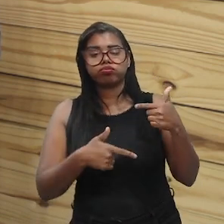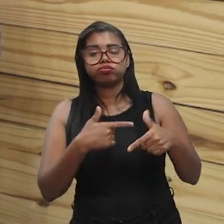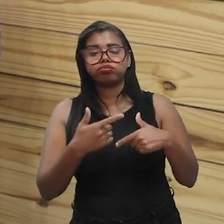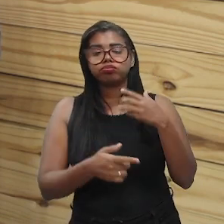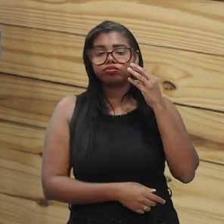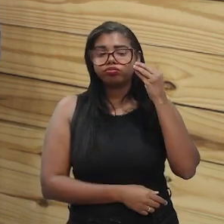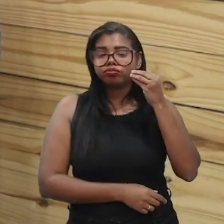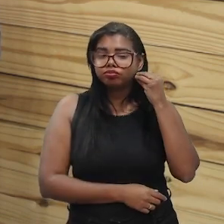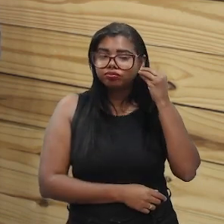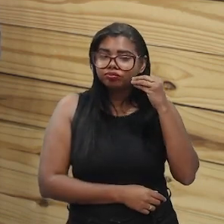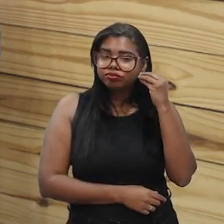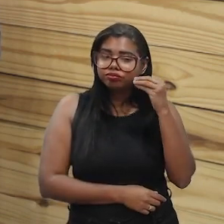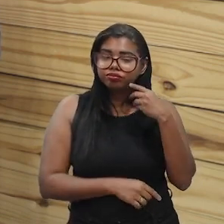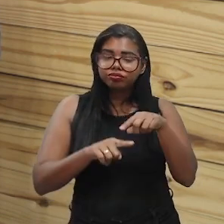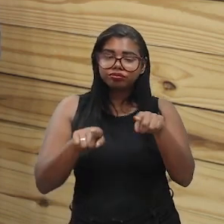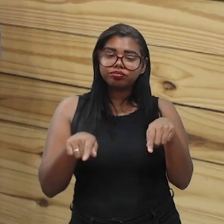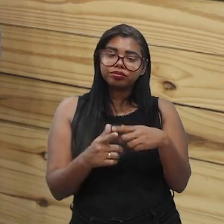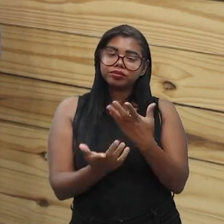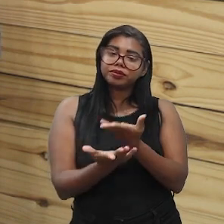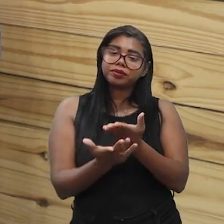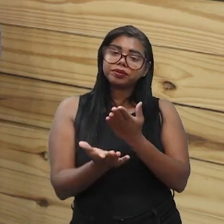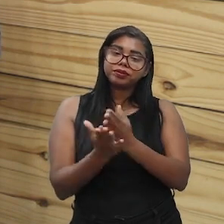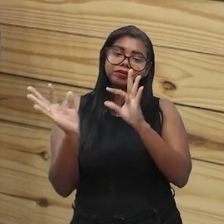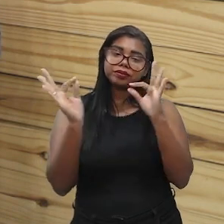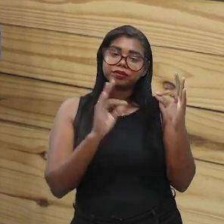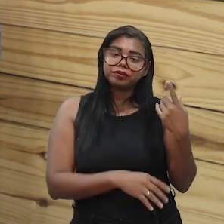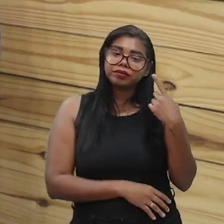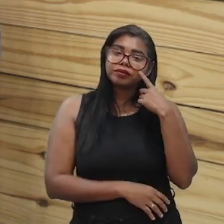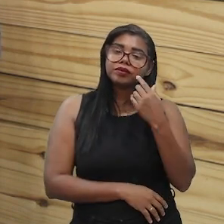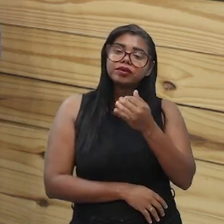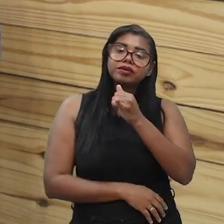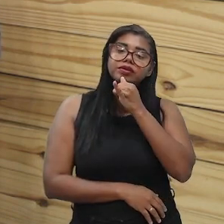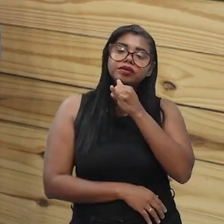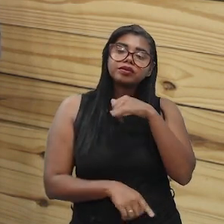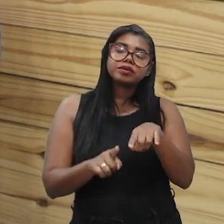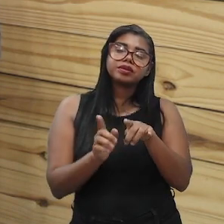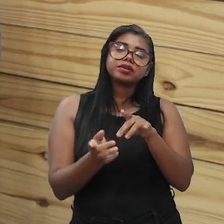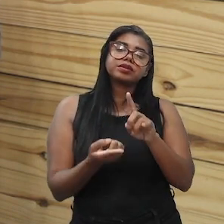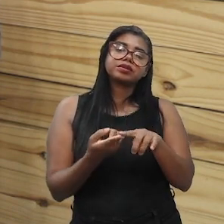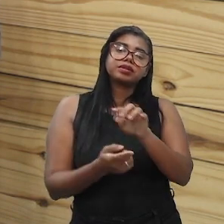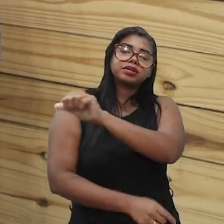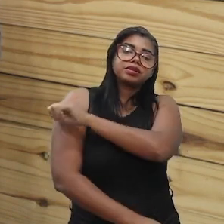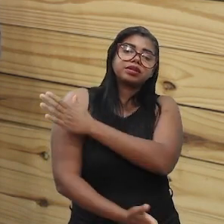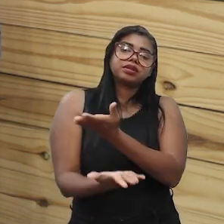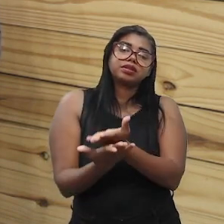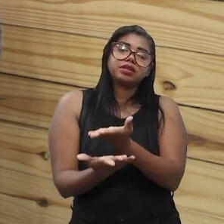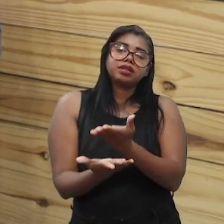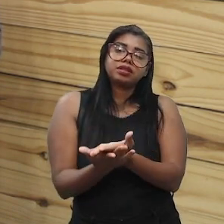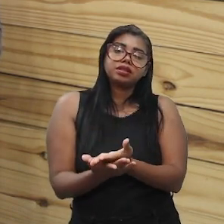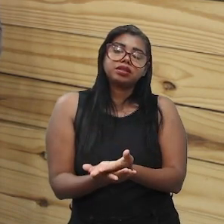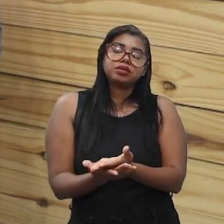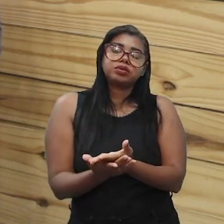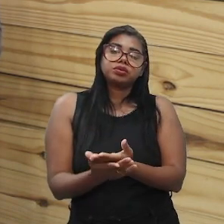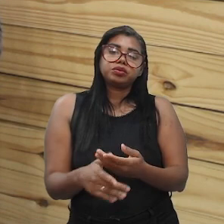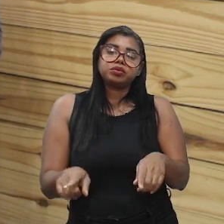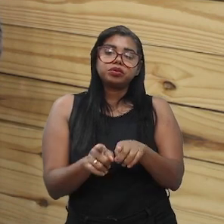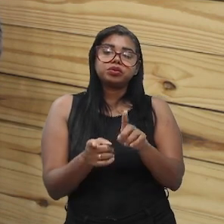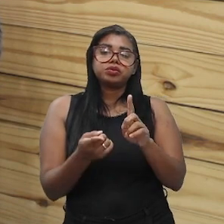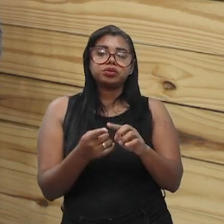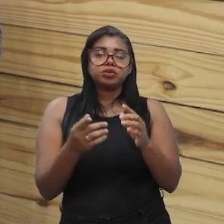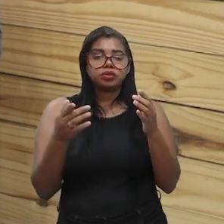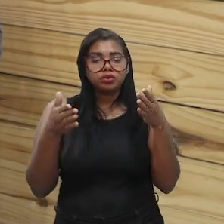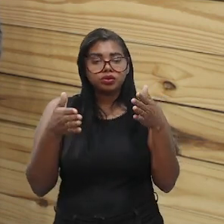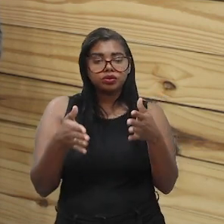experiência que a gente tem aqui de sala de aula, a gente vê muito aí exemplos também de alunos que a pessoa ela fica